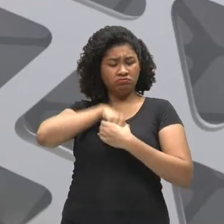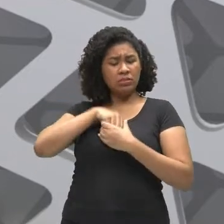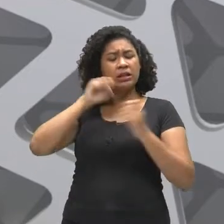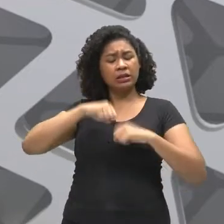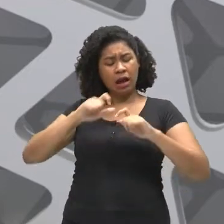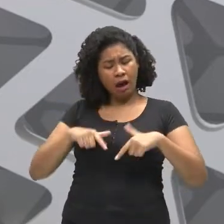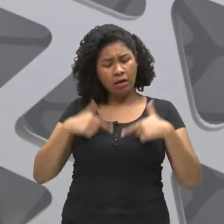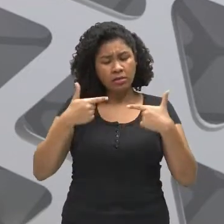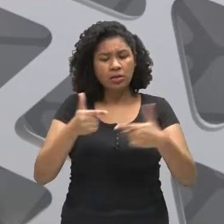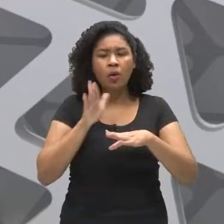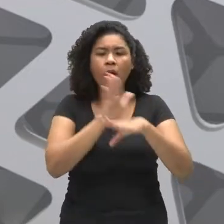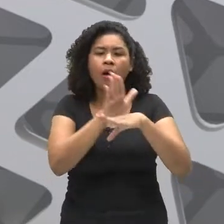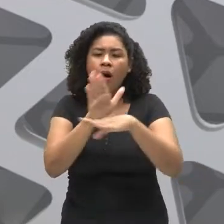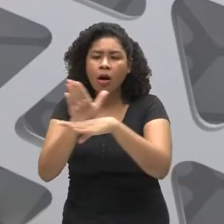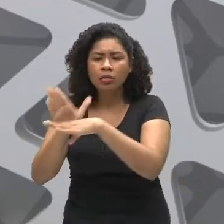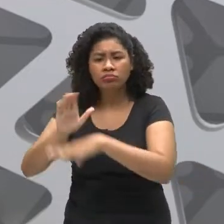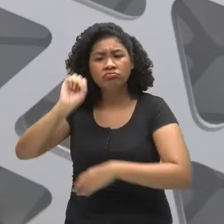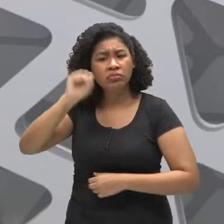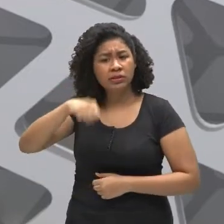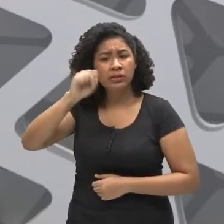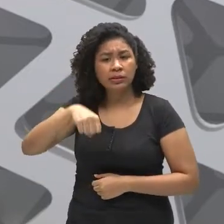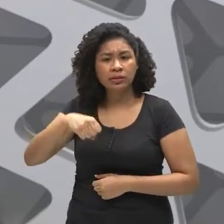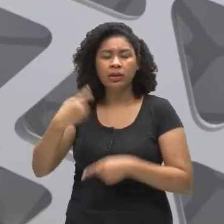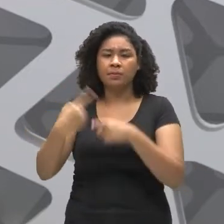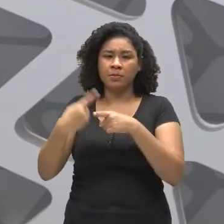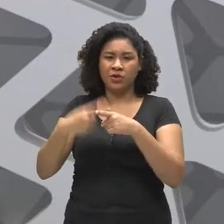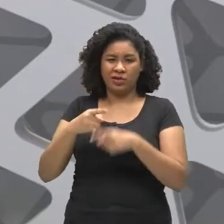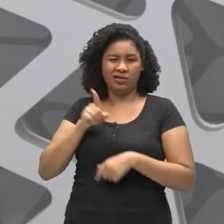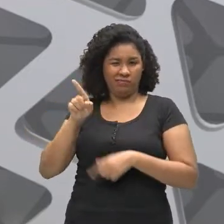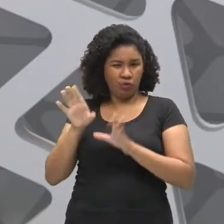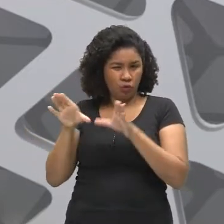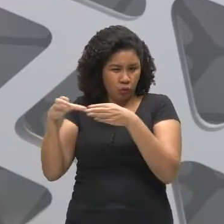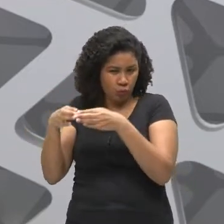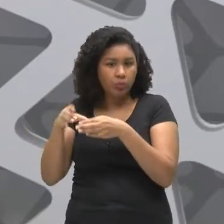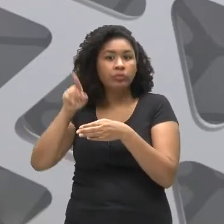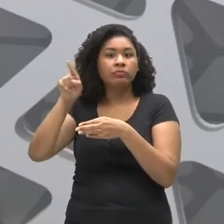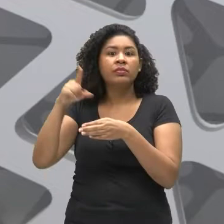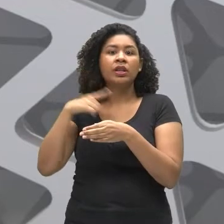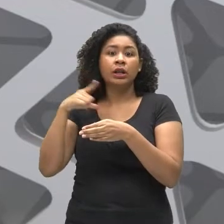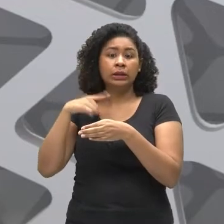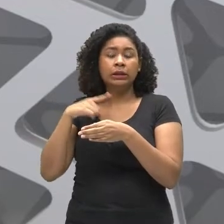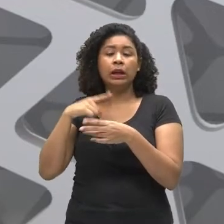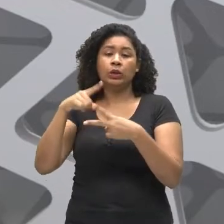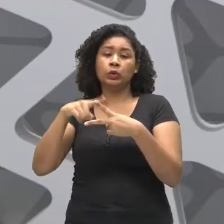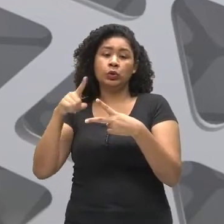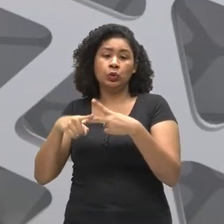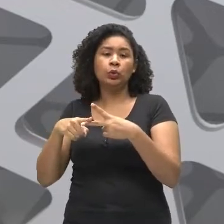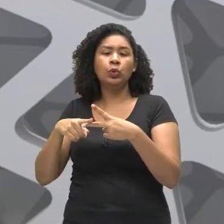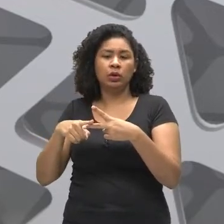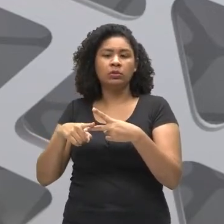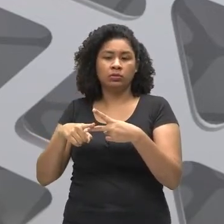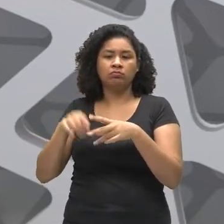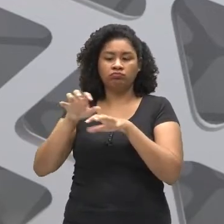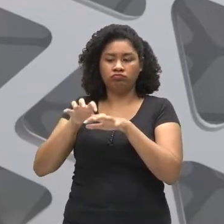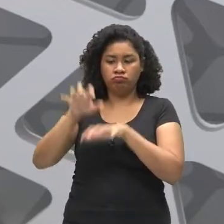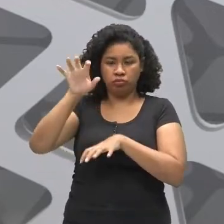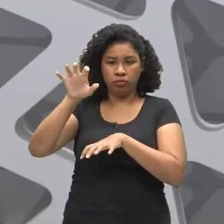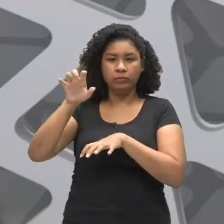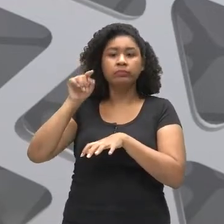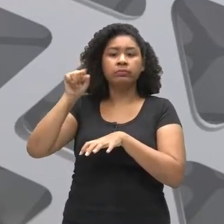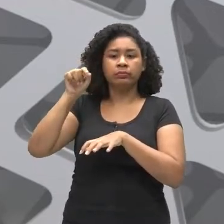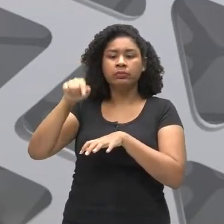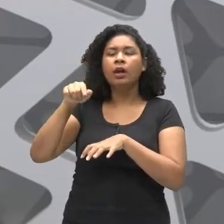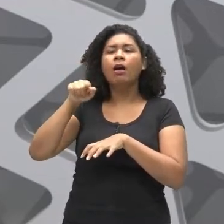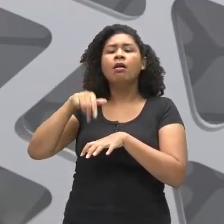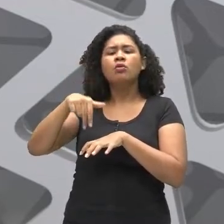que tinham, porque o clero ele era dividido em duas partes, o alto e o baixo. O alto clero era justamente o papa,